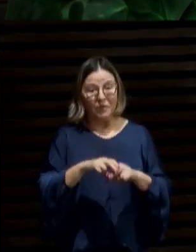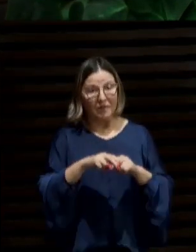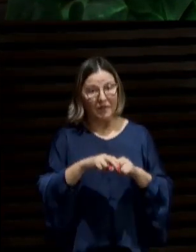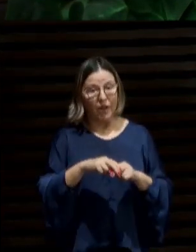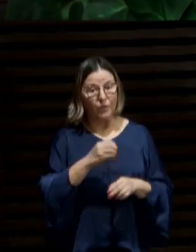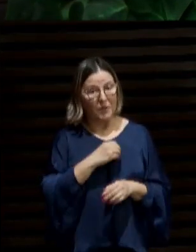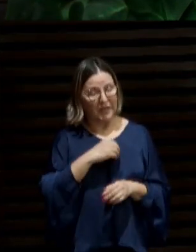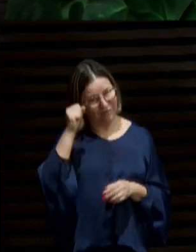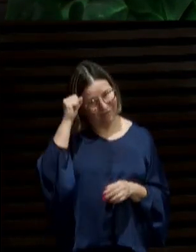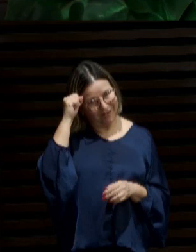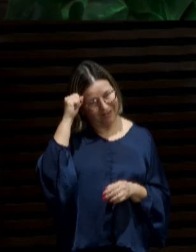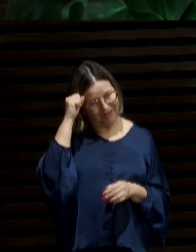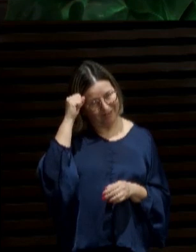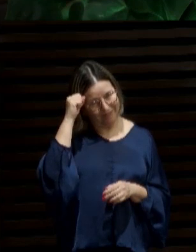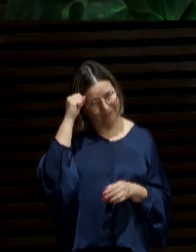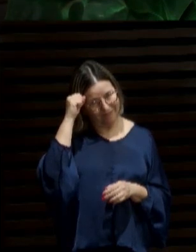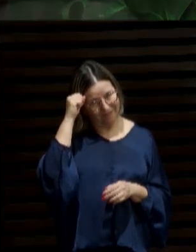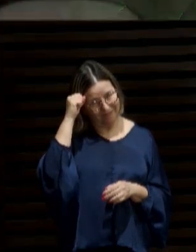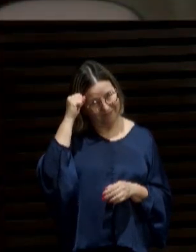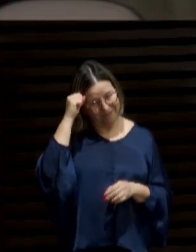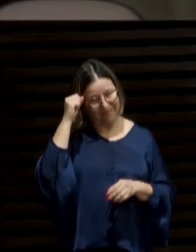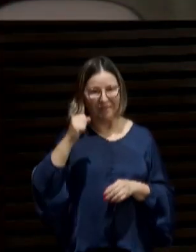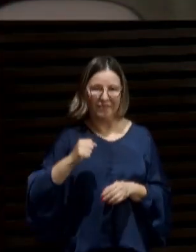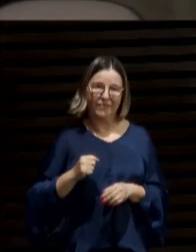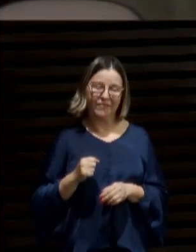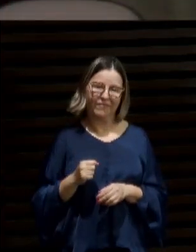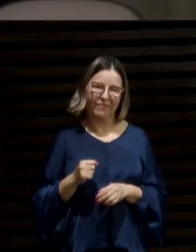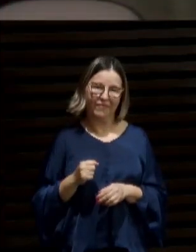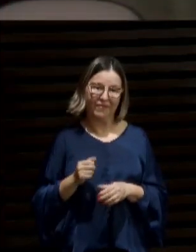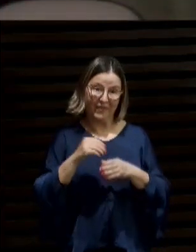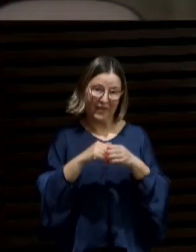de percurso dentro do processo da criação.